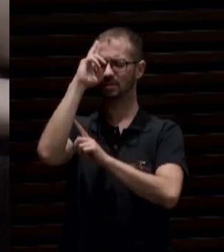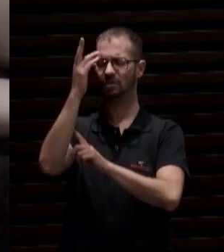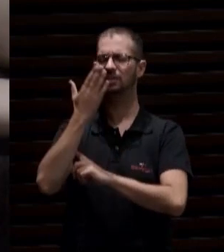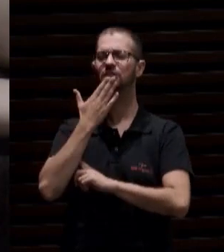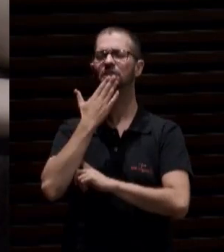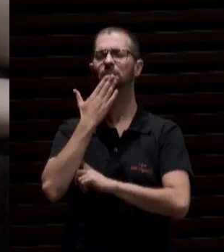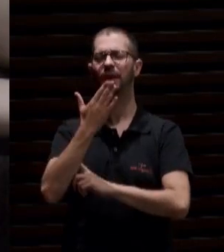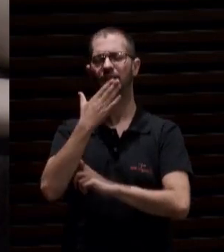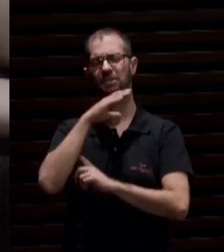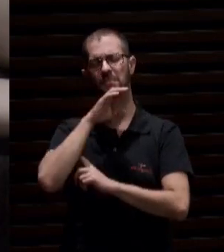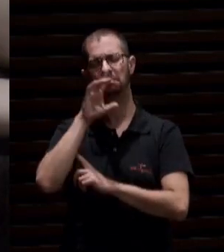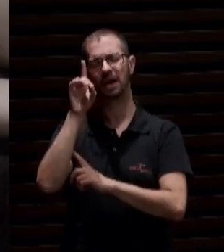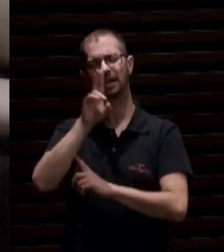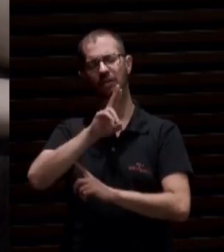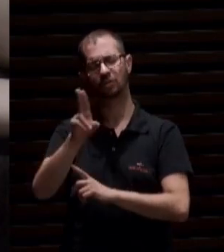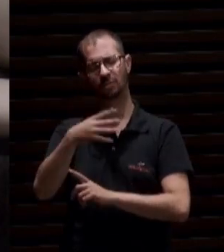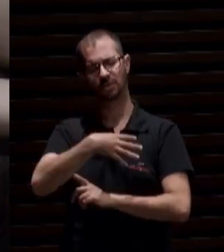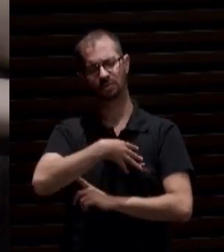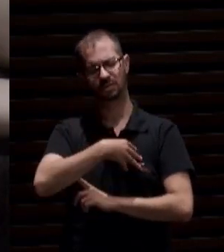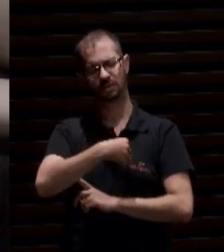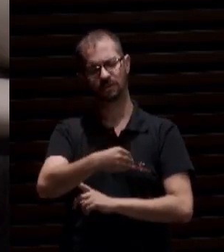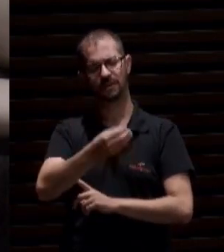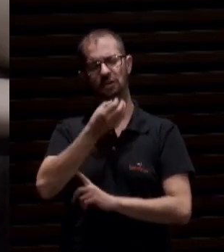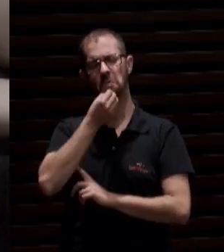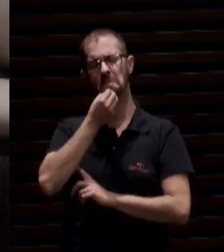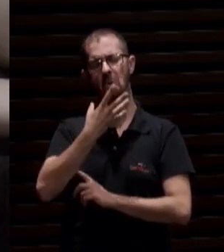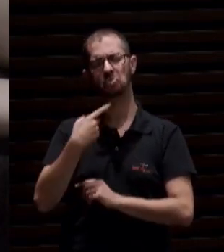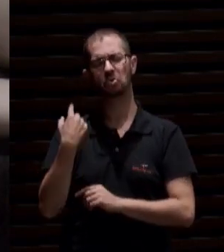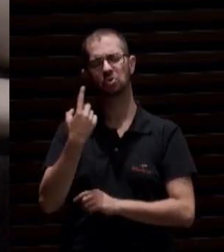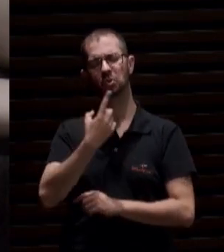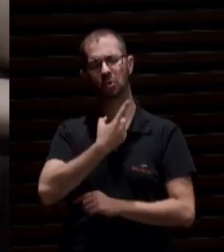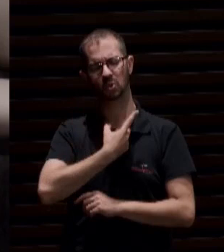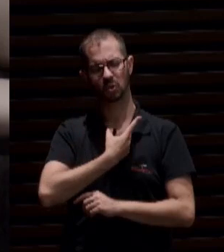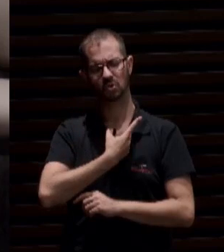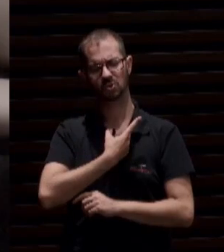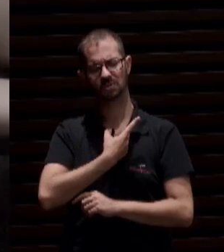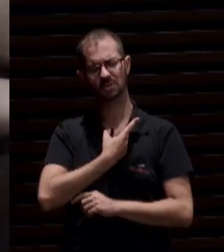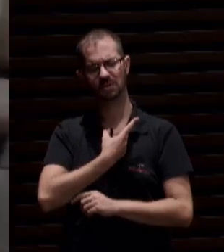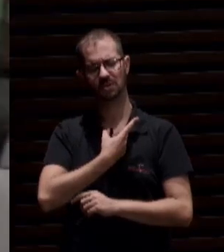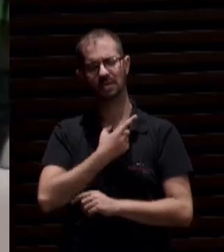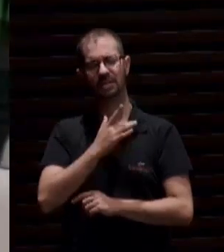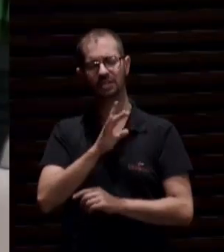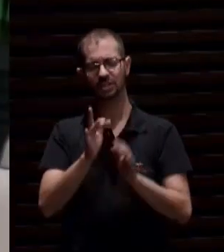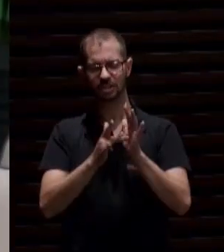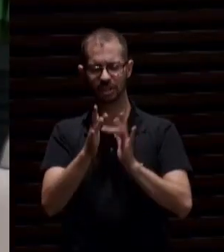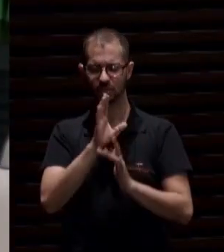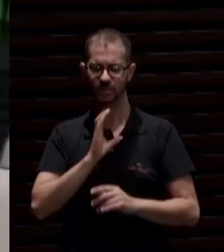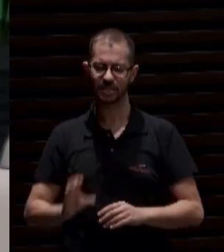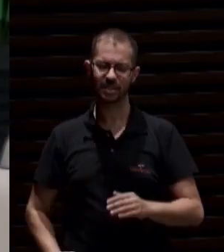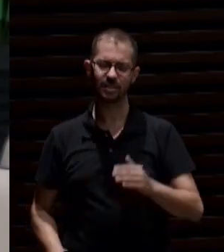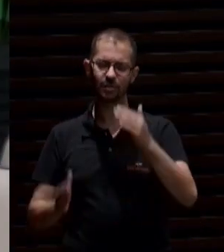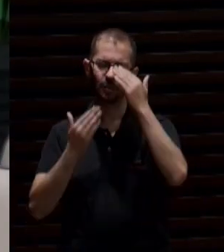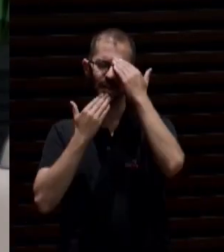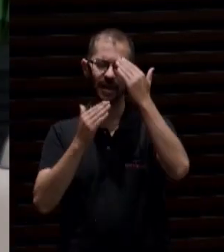Pai. Em nome do Seu Filho, que é tão bondoso conosco, mesmo quando nós não merecemos. Jesus Cristo, obrigado por ter